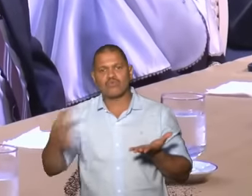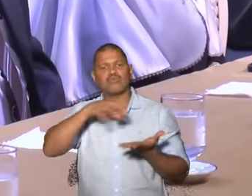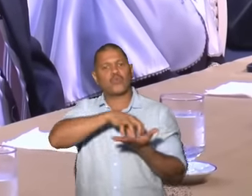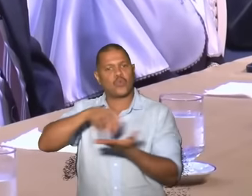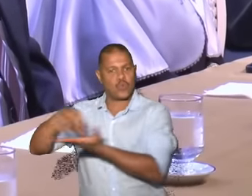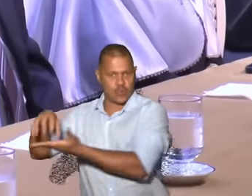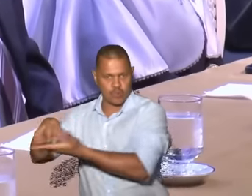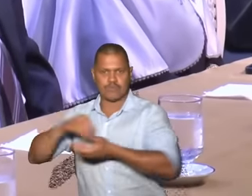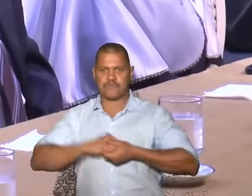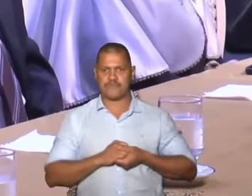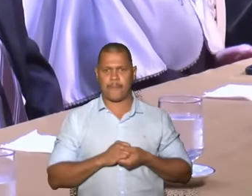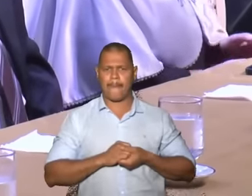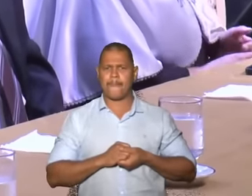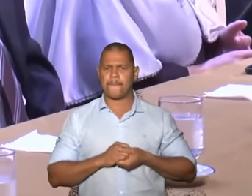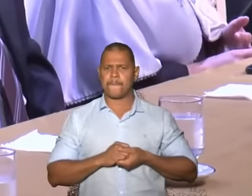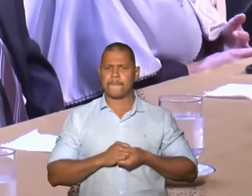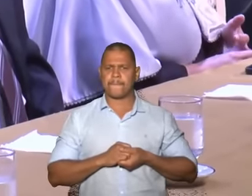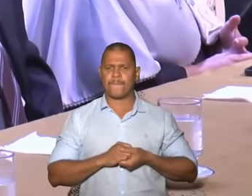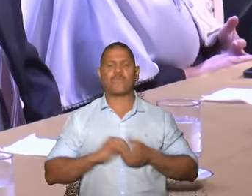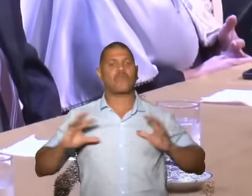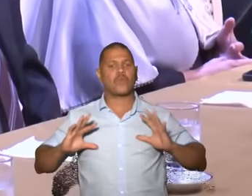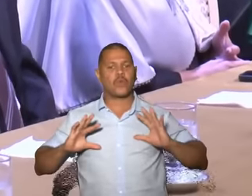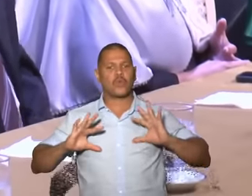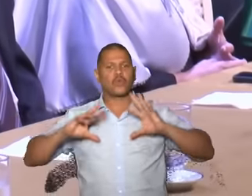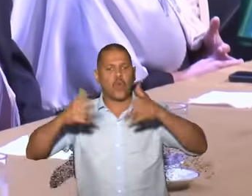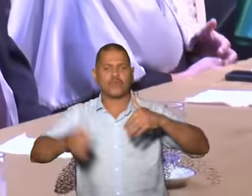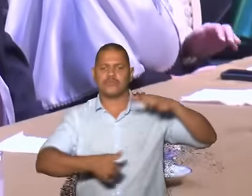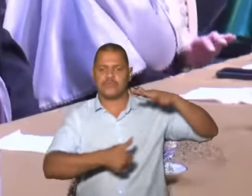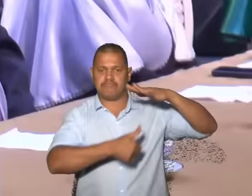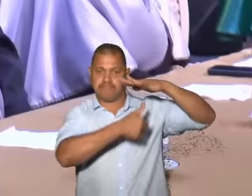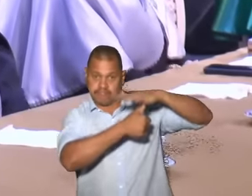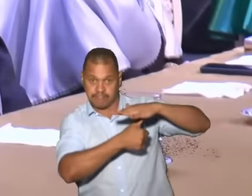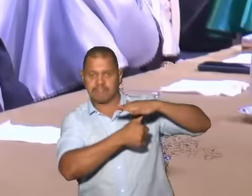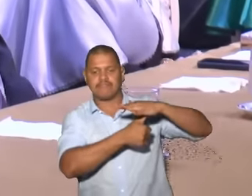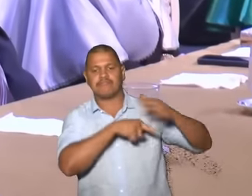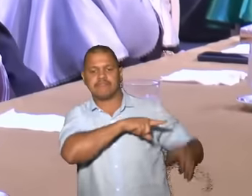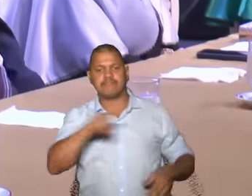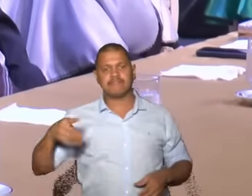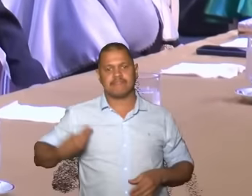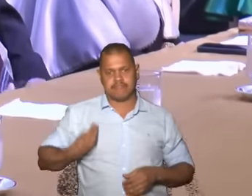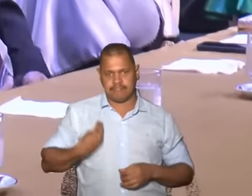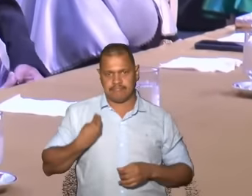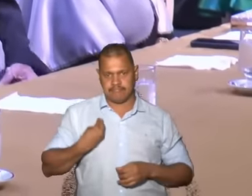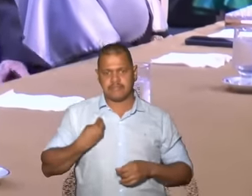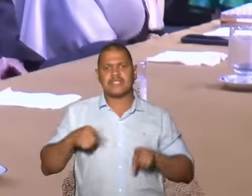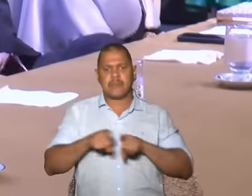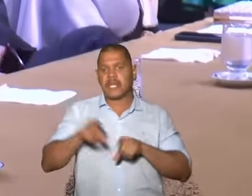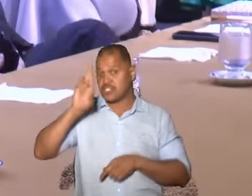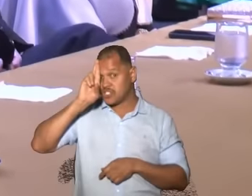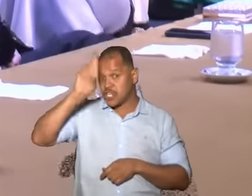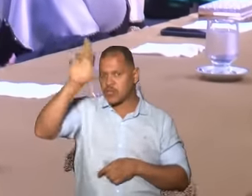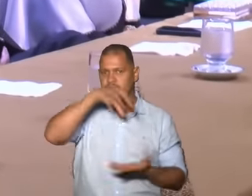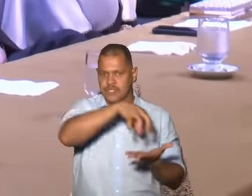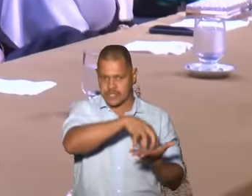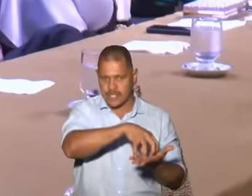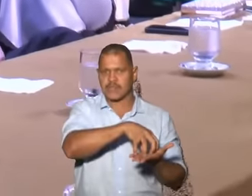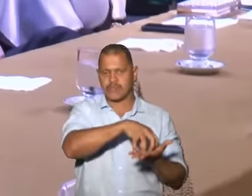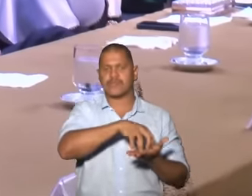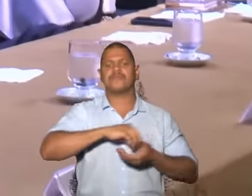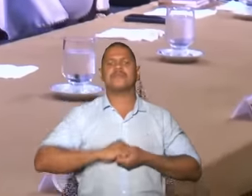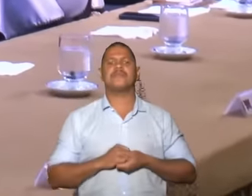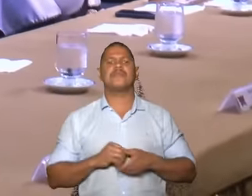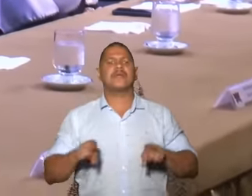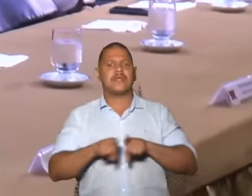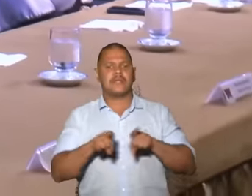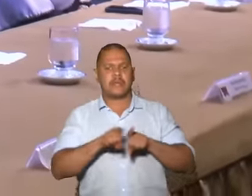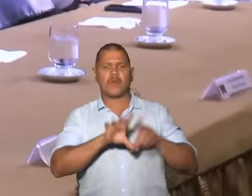senhora Aparecida, a todos os pró-reitores aqui presentes, diretores de centro, membros dos colendos